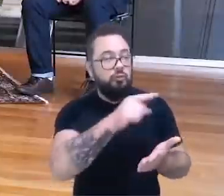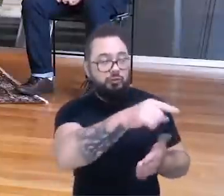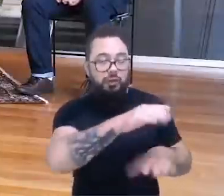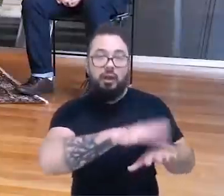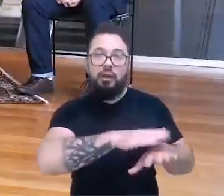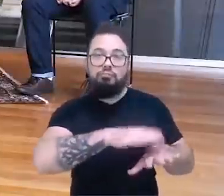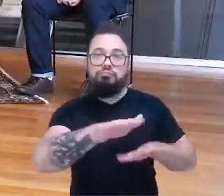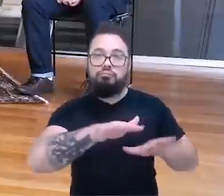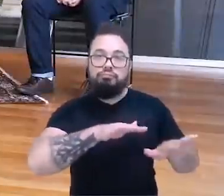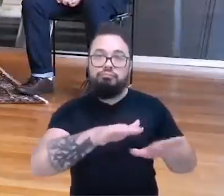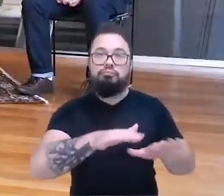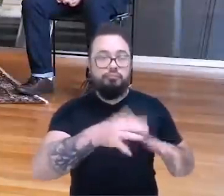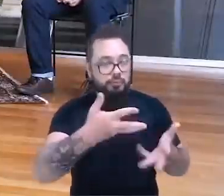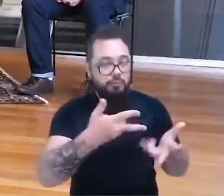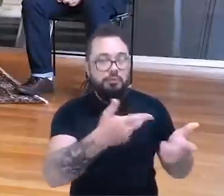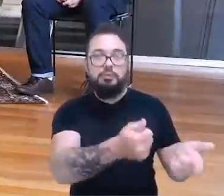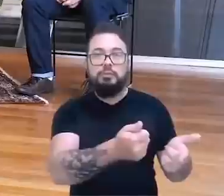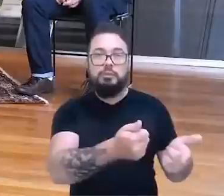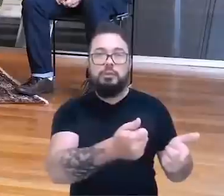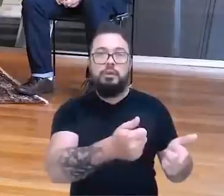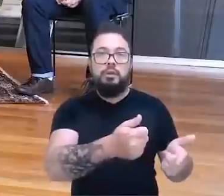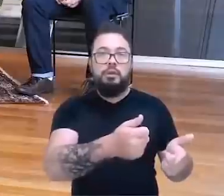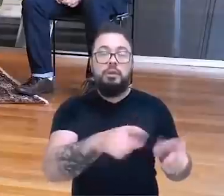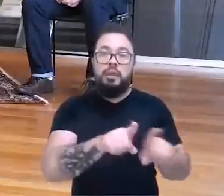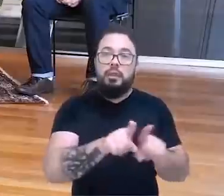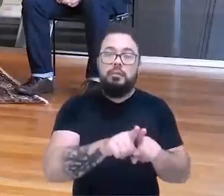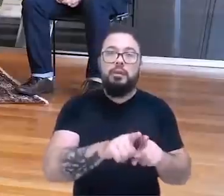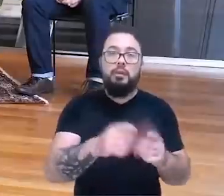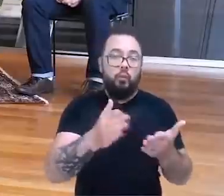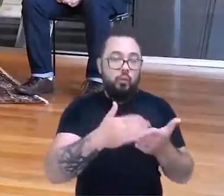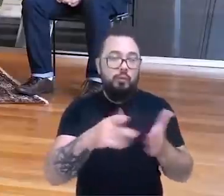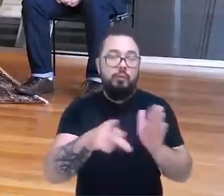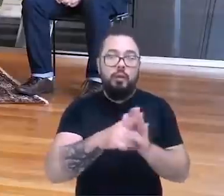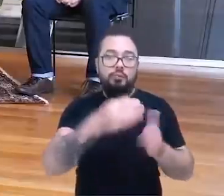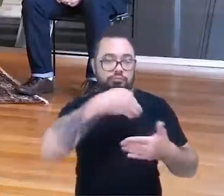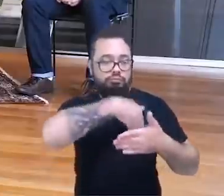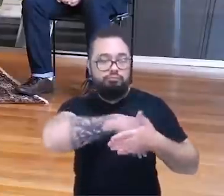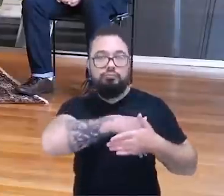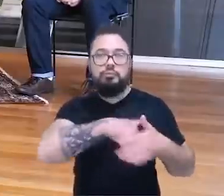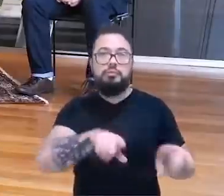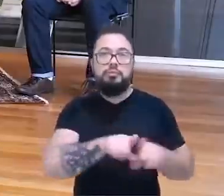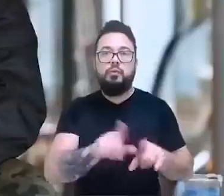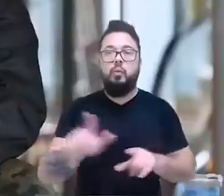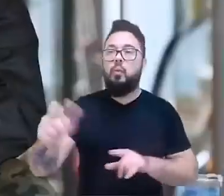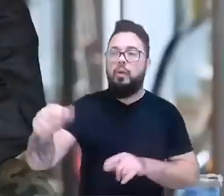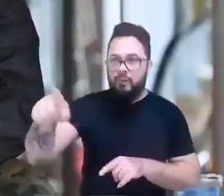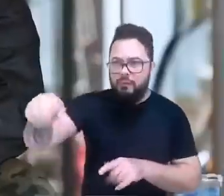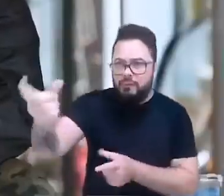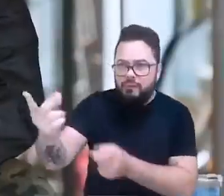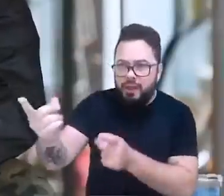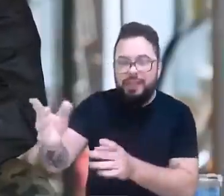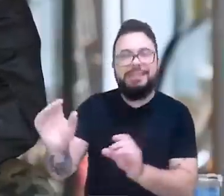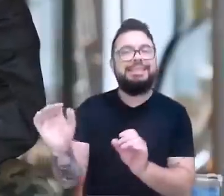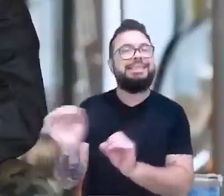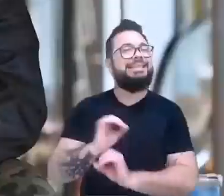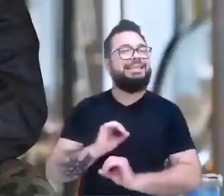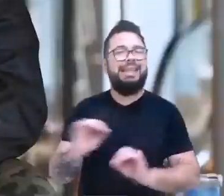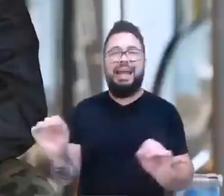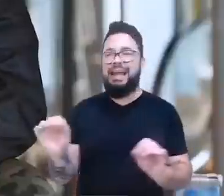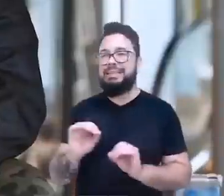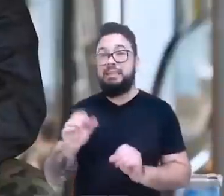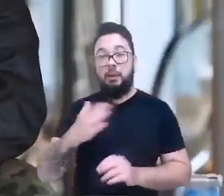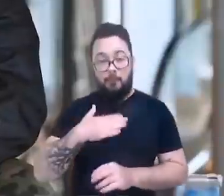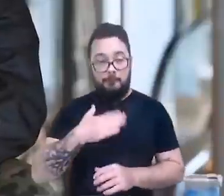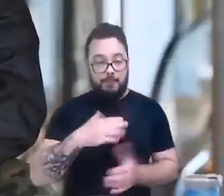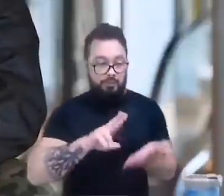dos caras a gente transformais lançou um livro de bolso e tinha lá e nenhum dos autores tinha lido para vender lá nenhum tinha lido